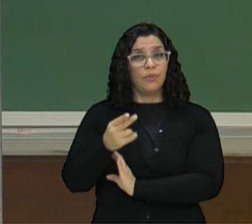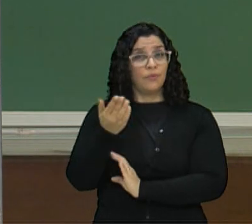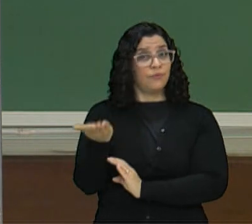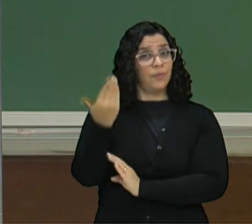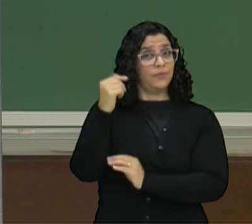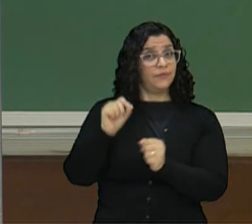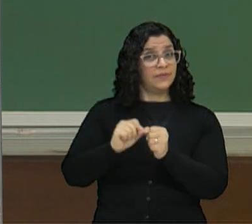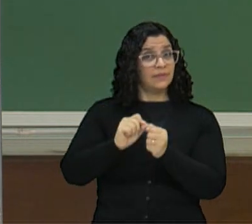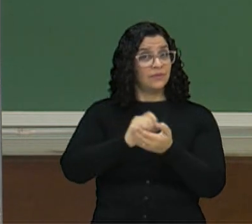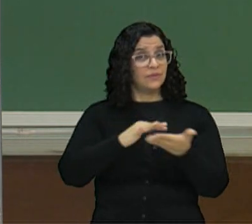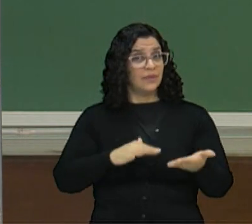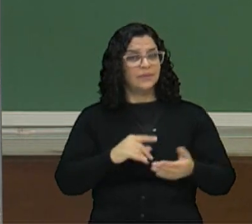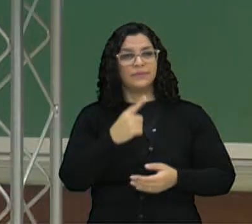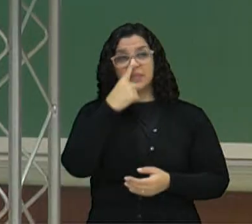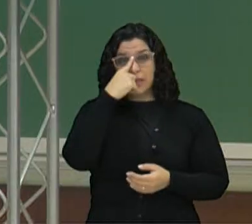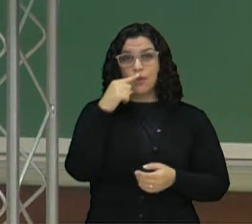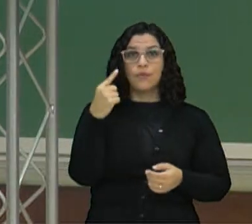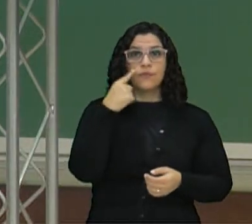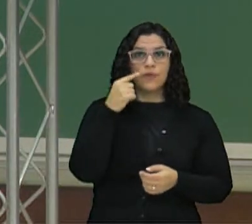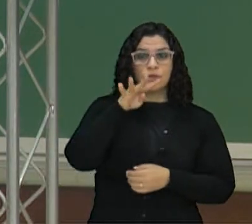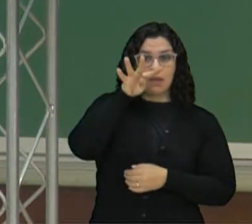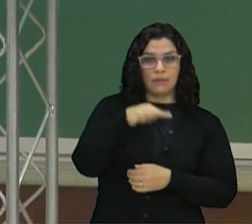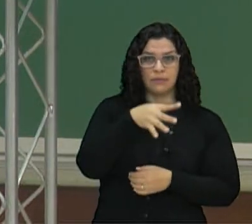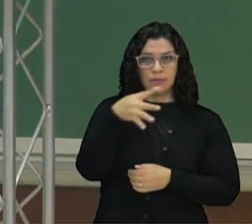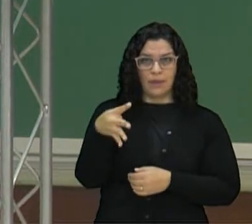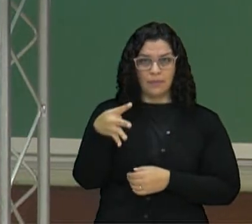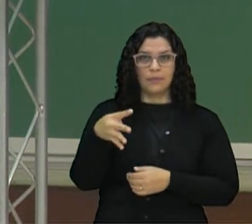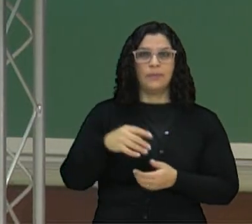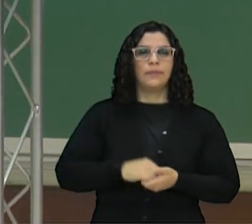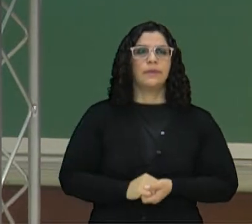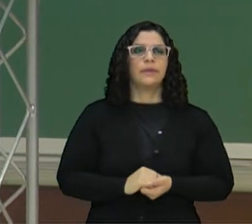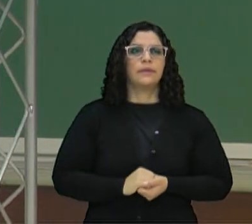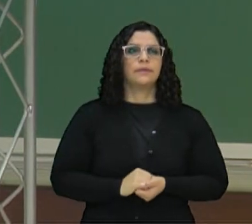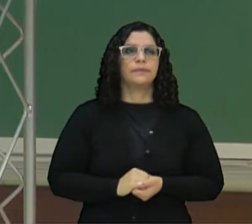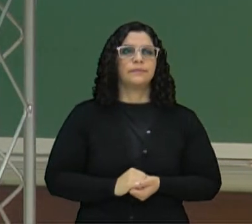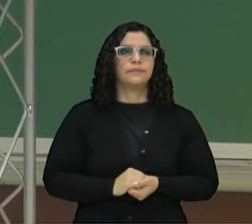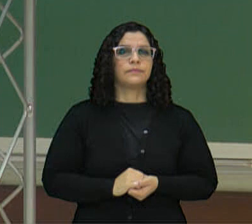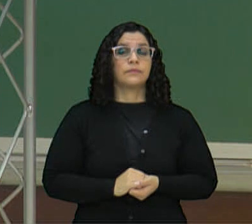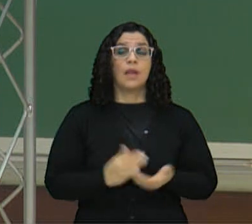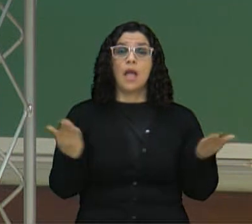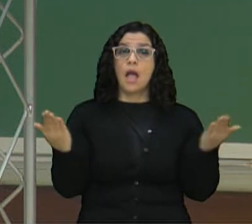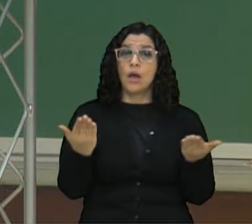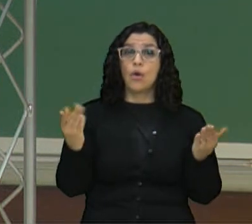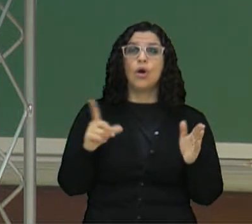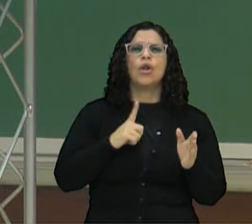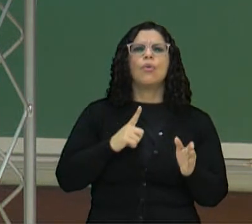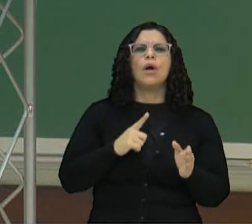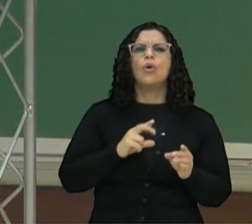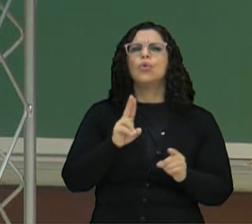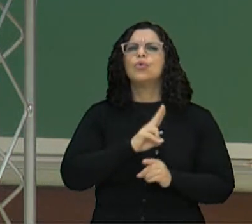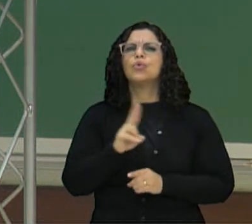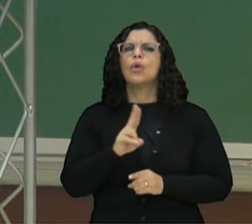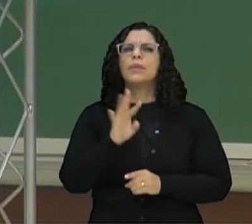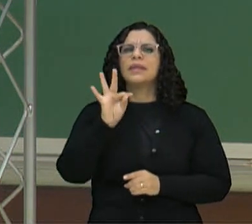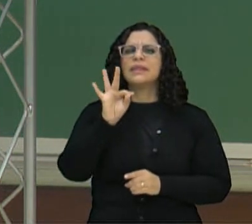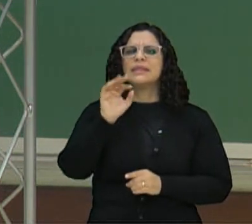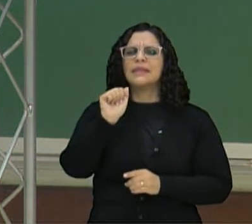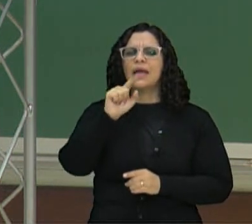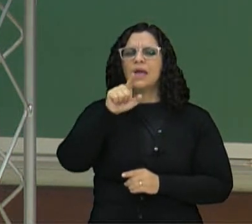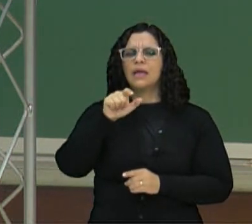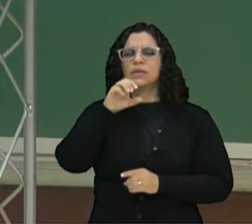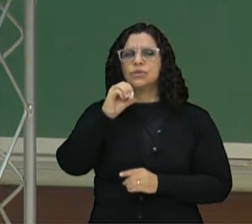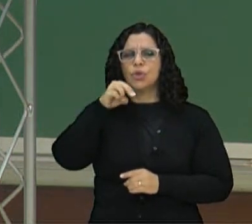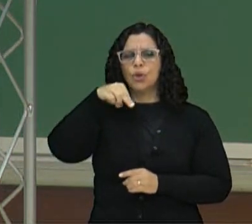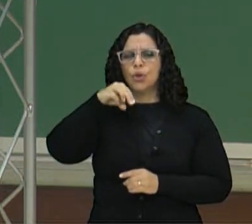lá. Observe a tabela abaixo e indique quais são as categorias